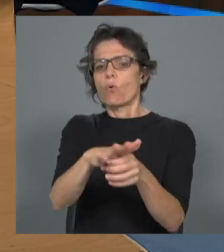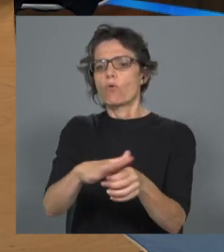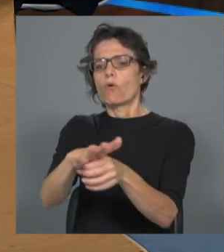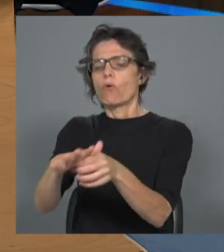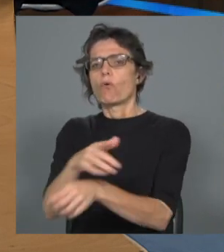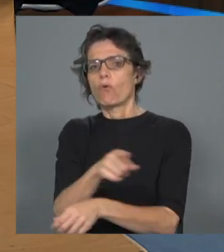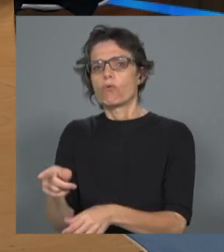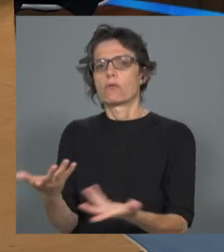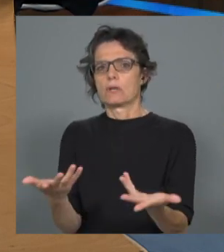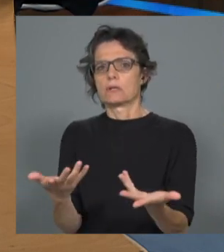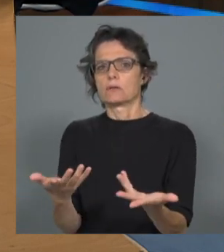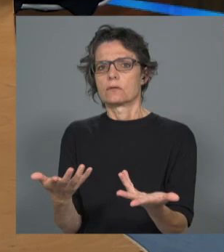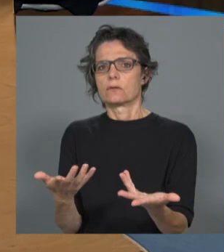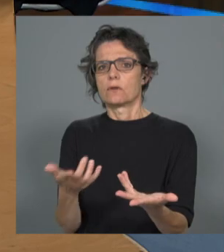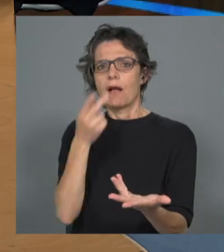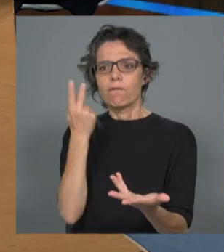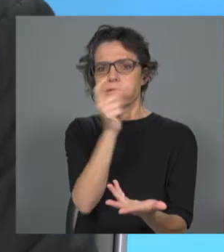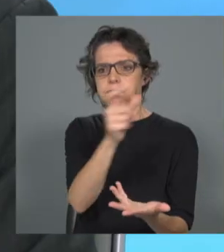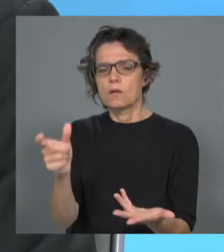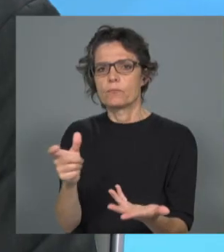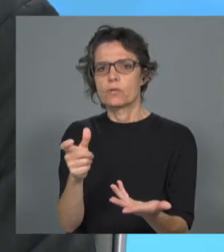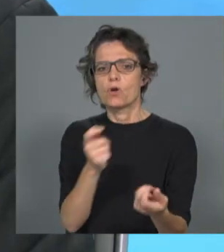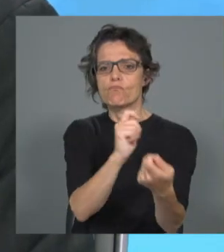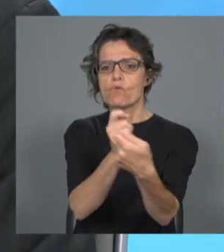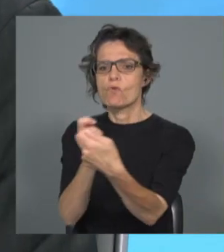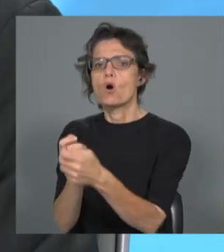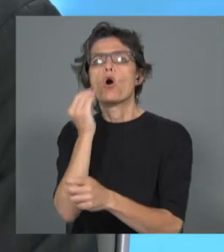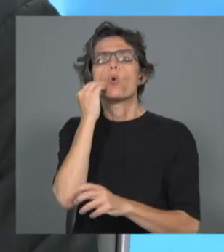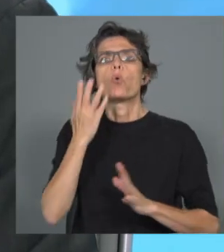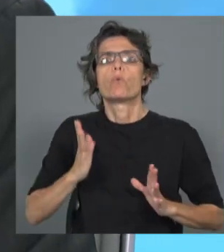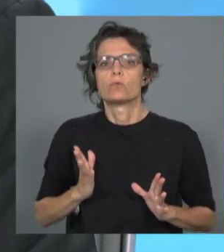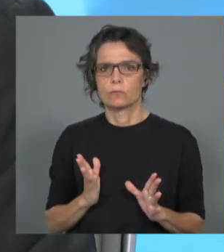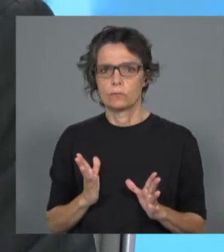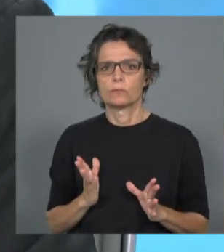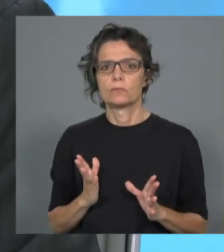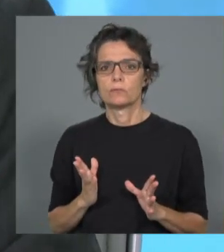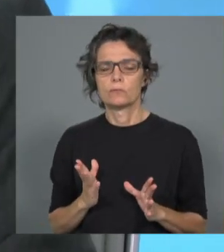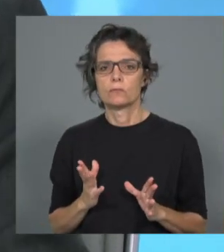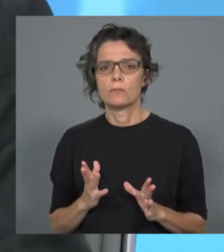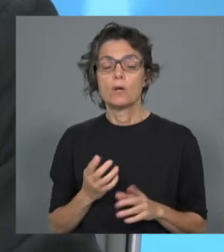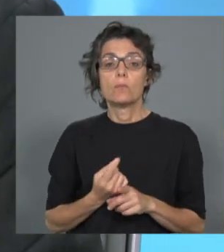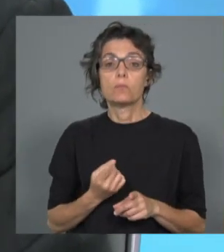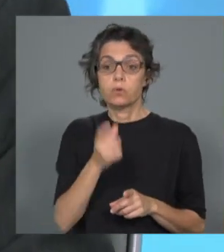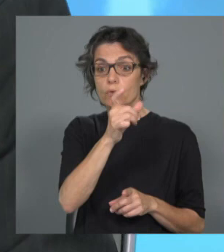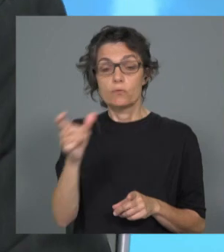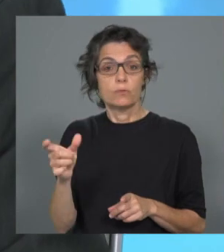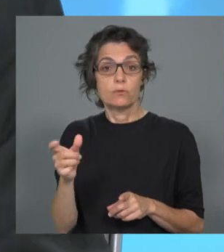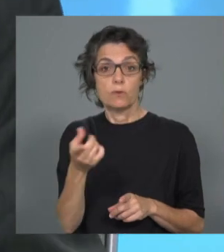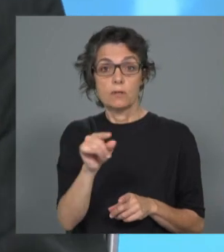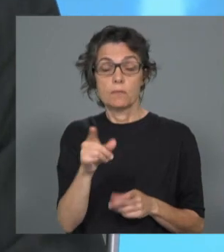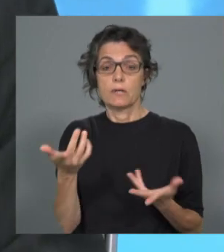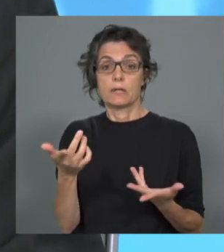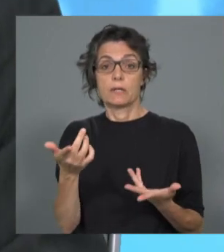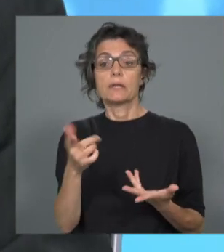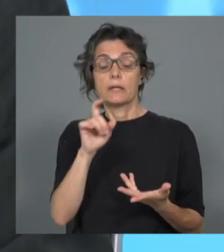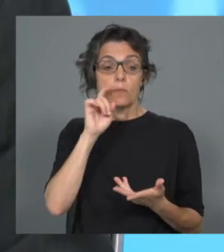das pessoas e, sobretudo, face àquelas que, por uma razão ou por outra, estão em busca